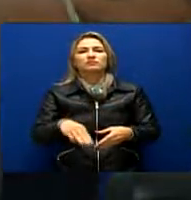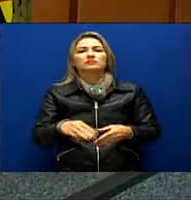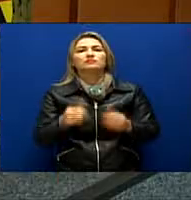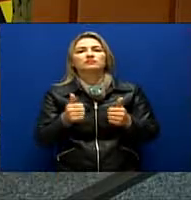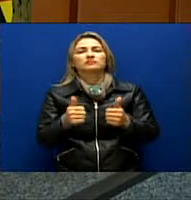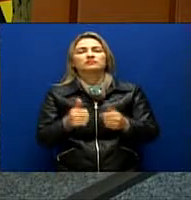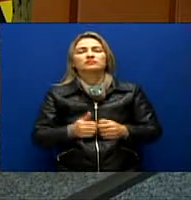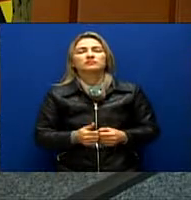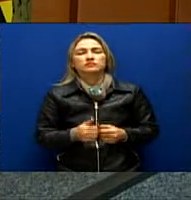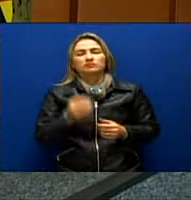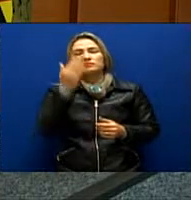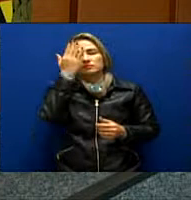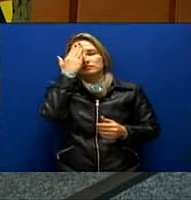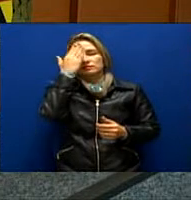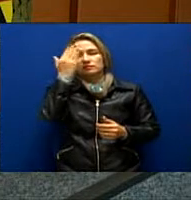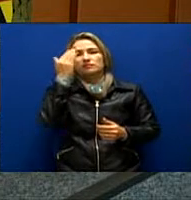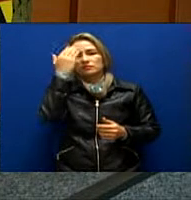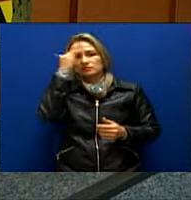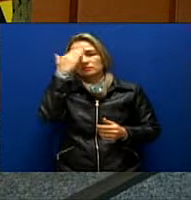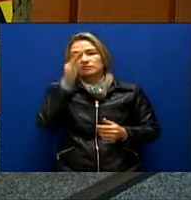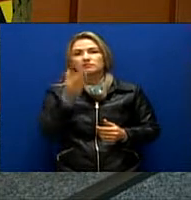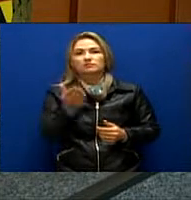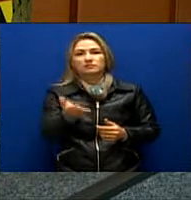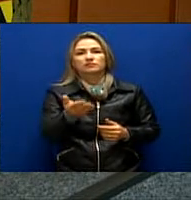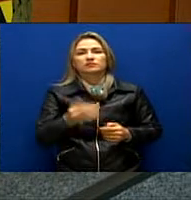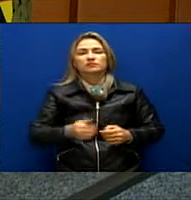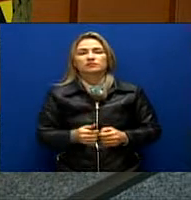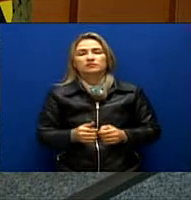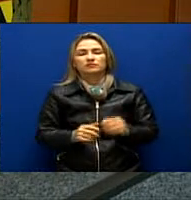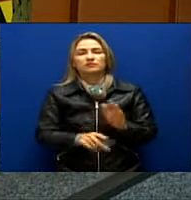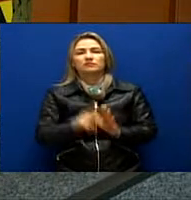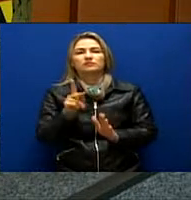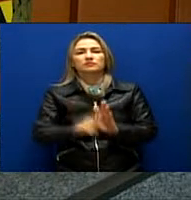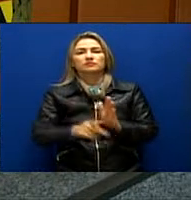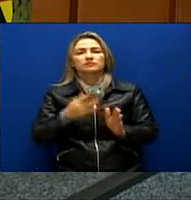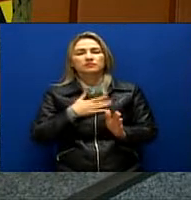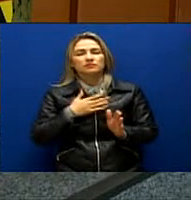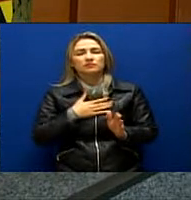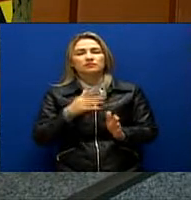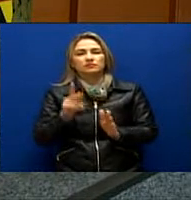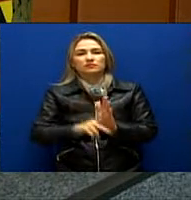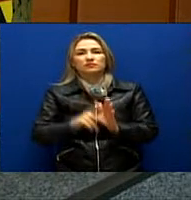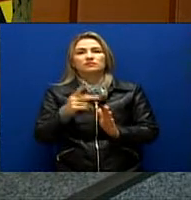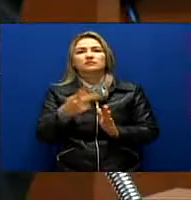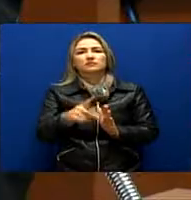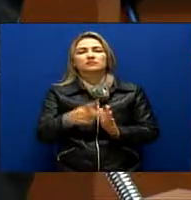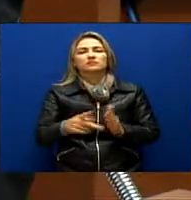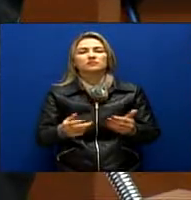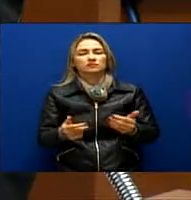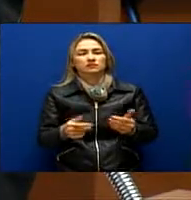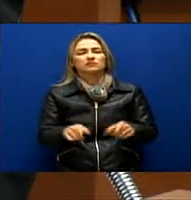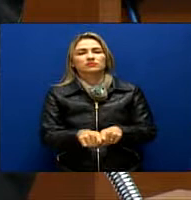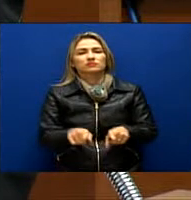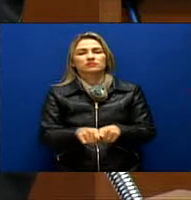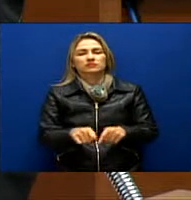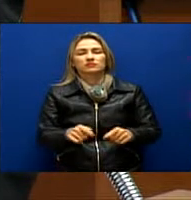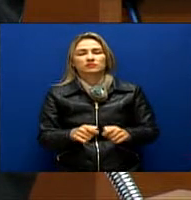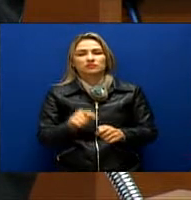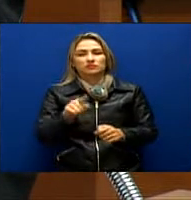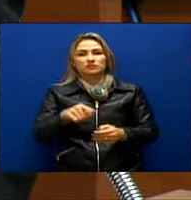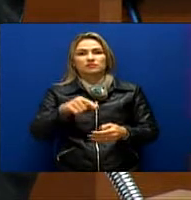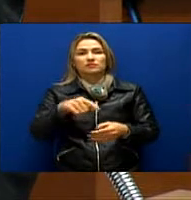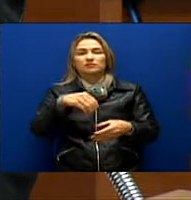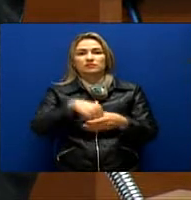Eu entendo o que Vossa Excelência está dizendo, sempre, até projeto meu, de Vossa Excelência, mesmo incondicional, Vossa Excelência não